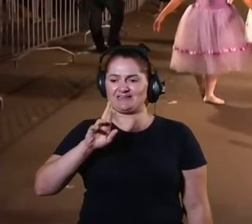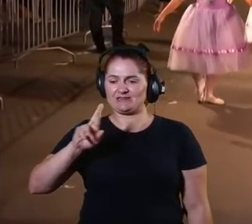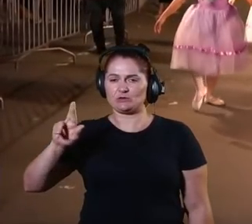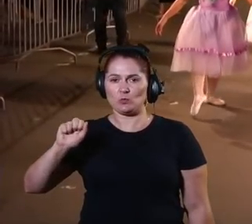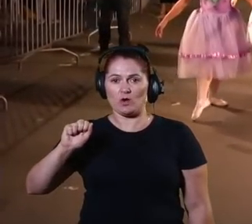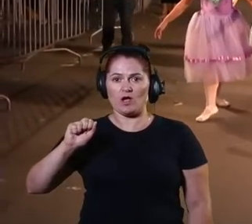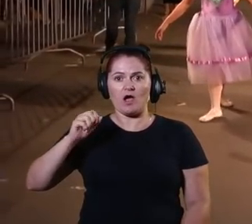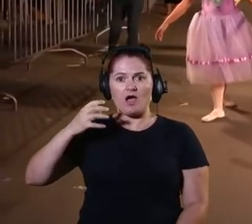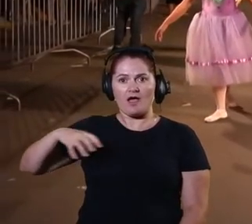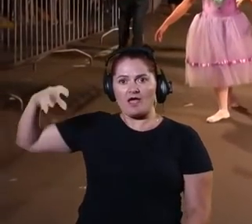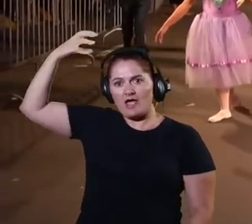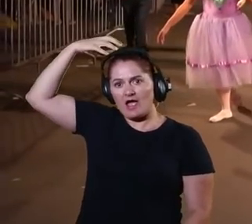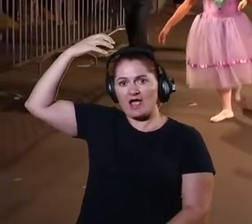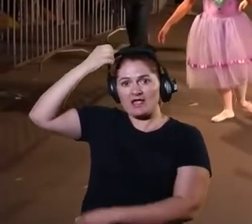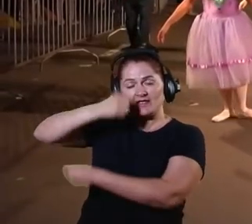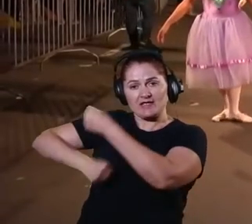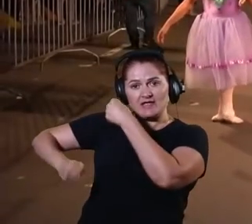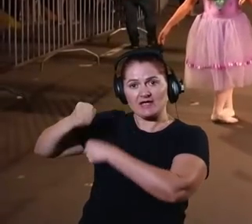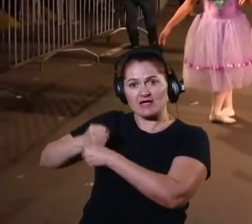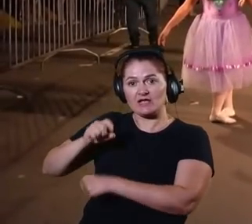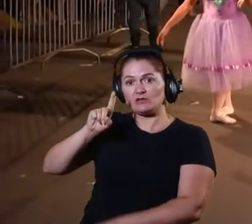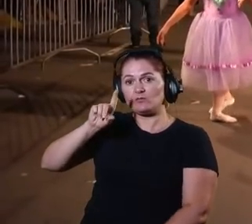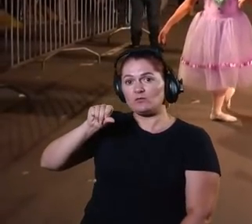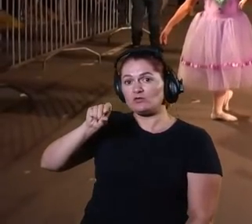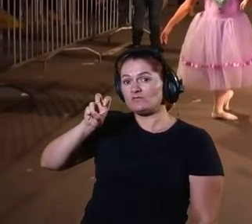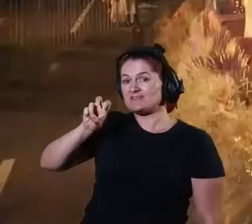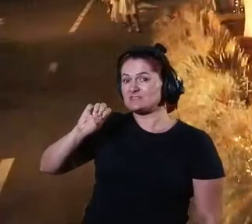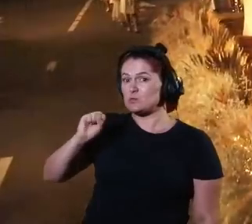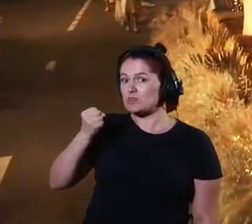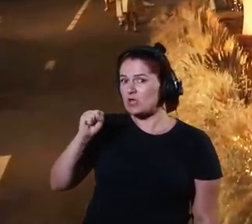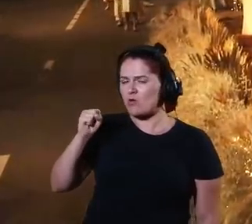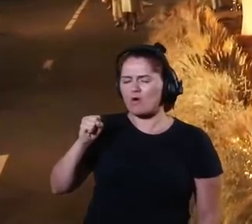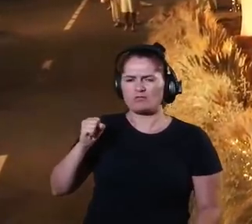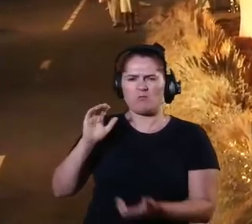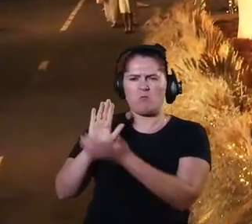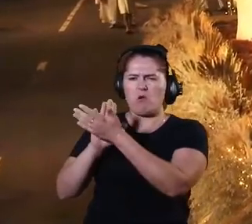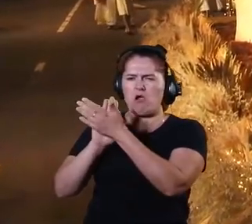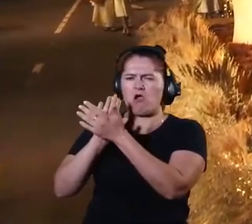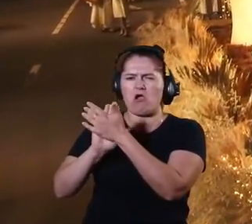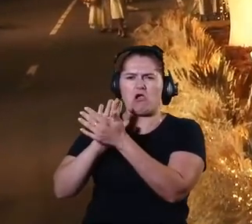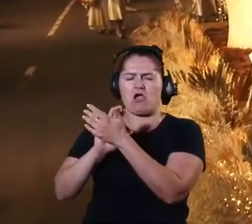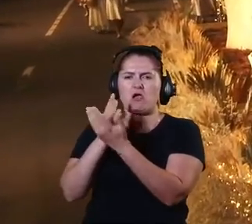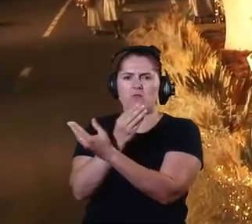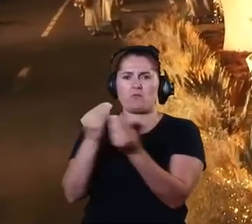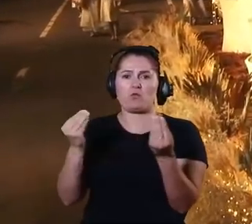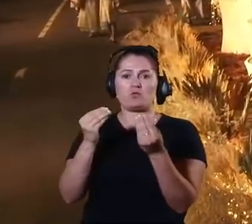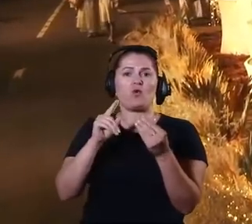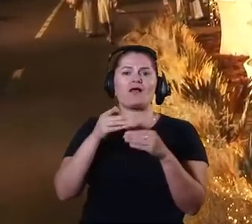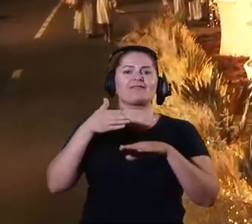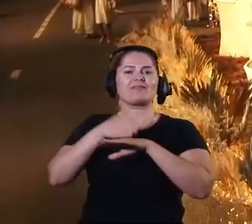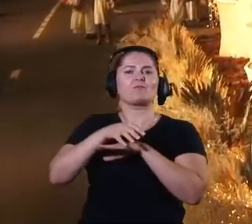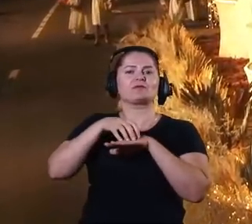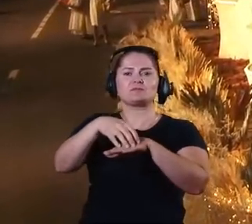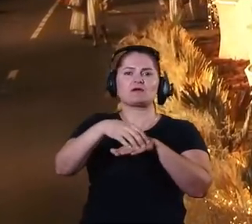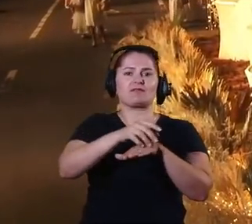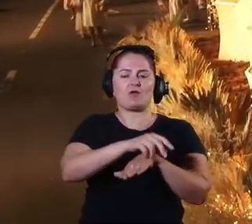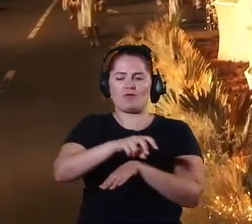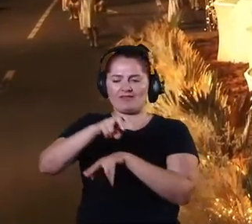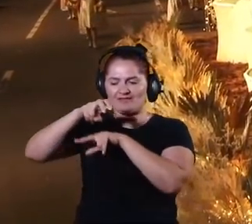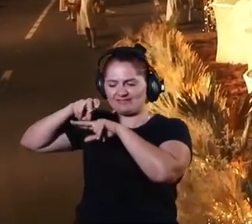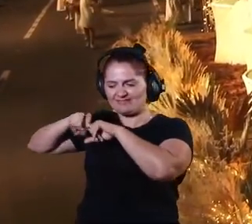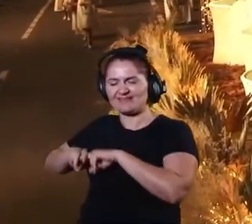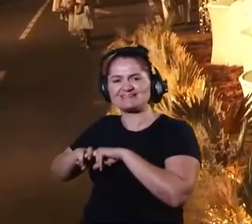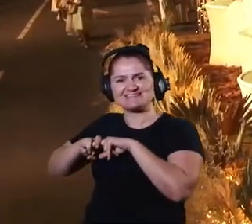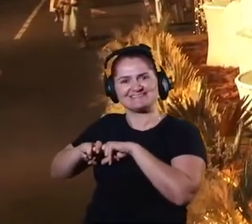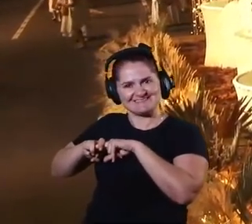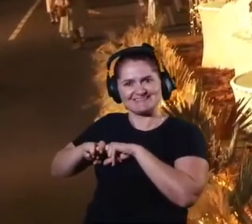1958. Isso. Então, ela foi saudada aqui, muitas palmas. Ela que está presente na arquibancada, não está aí no carro das soberanas de